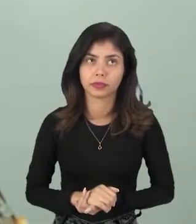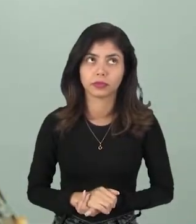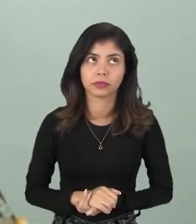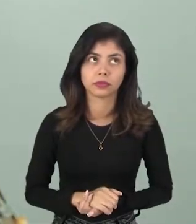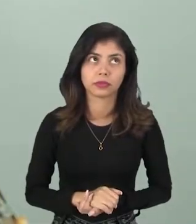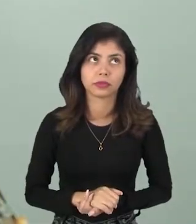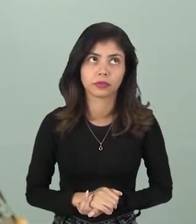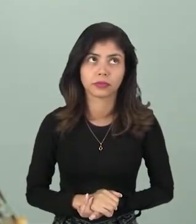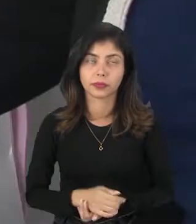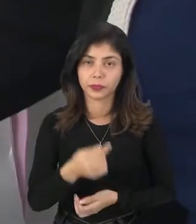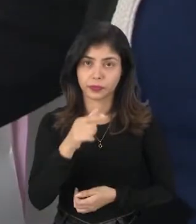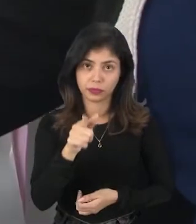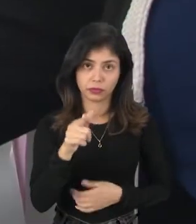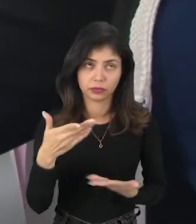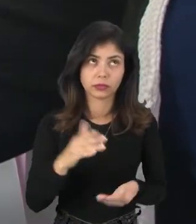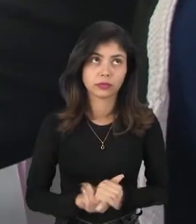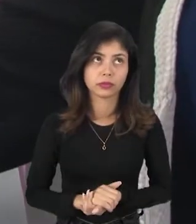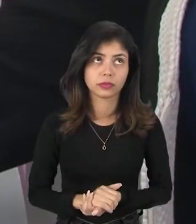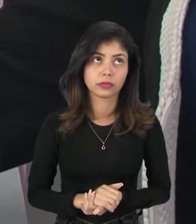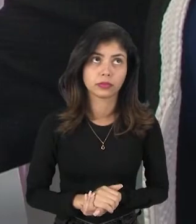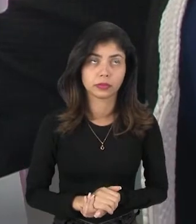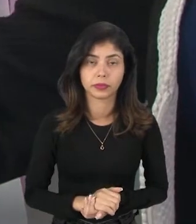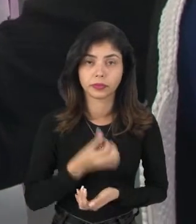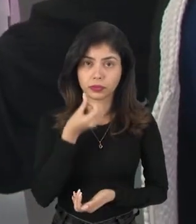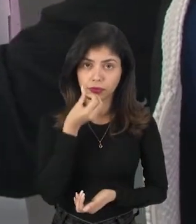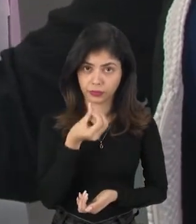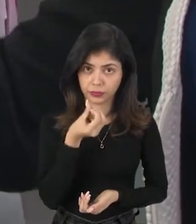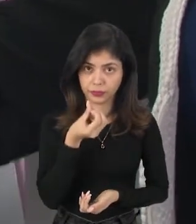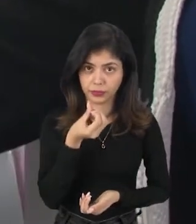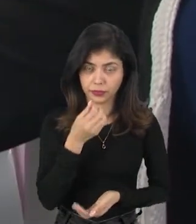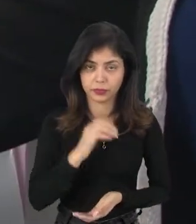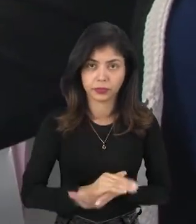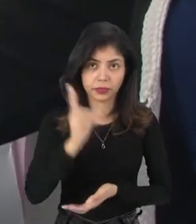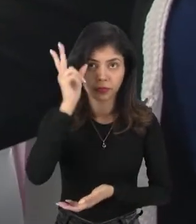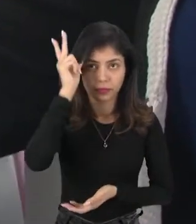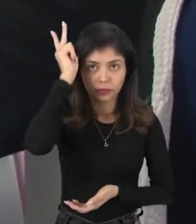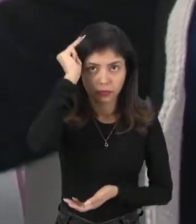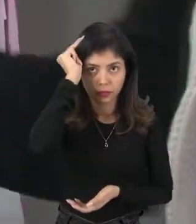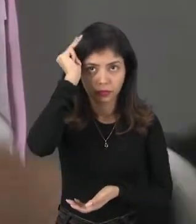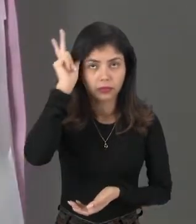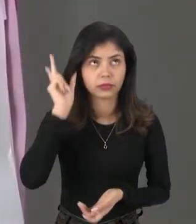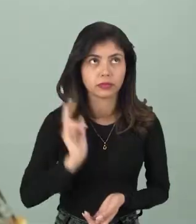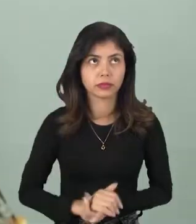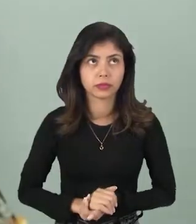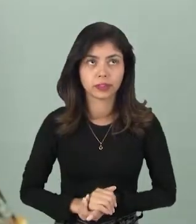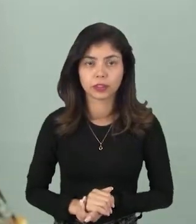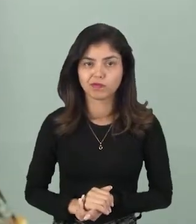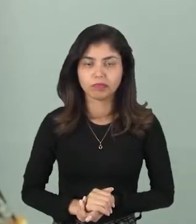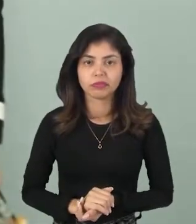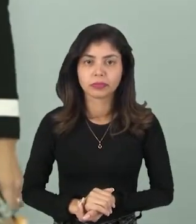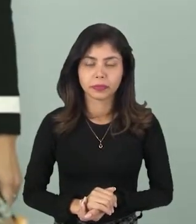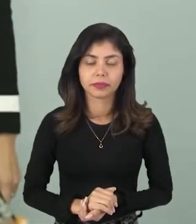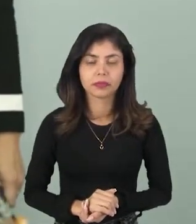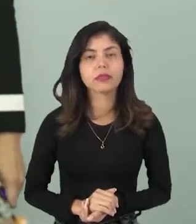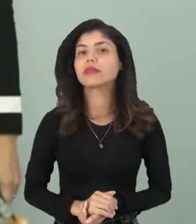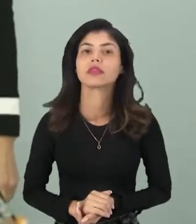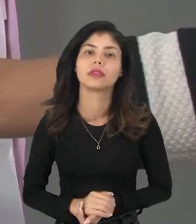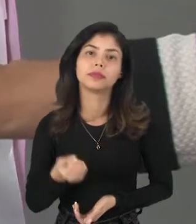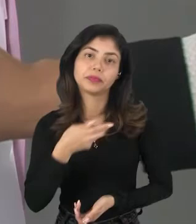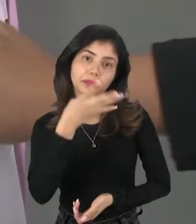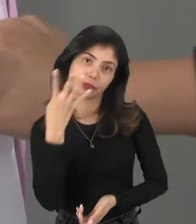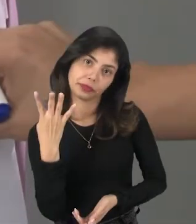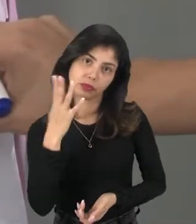Bianca que está Bianca Bianca tem seis laços e Tá certo